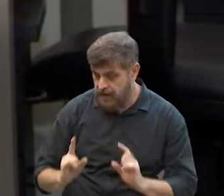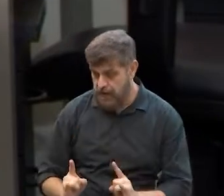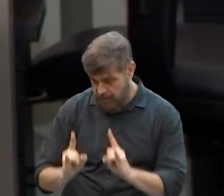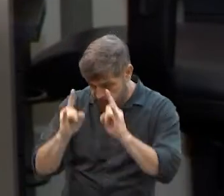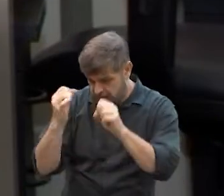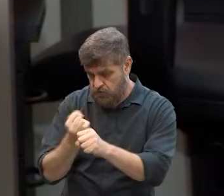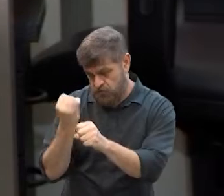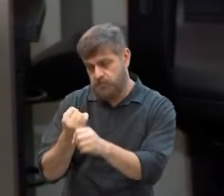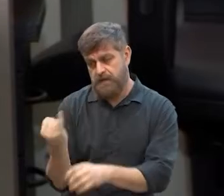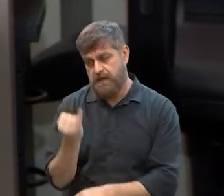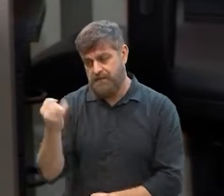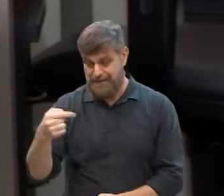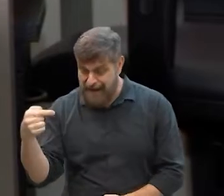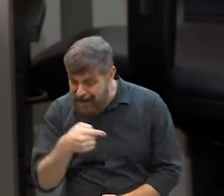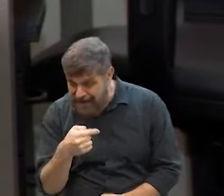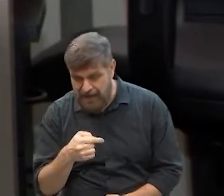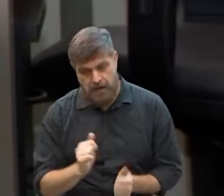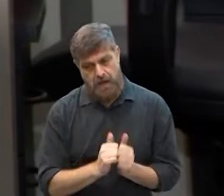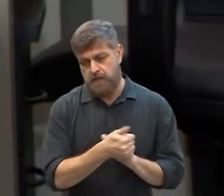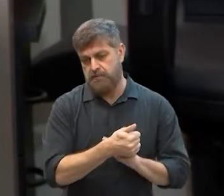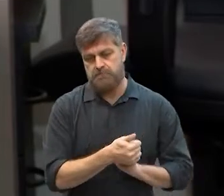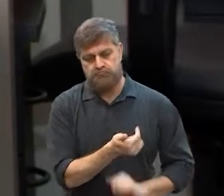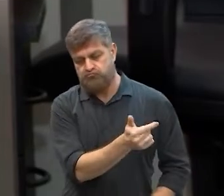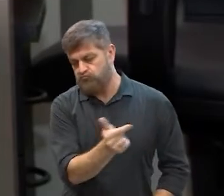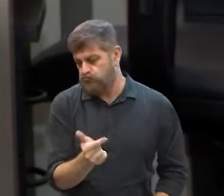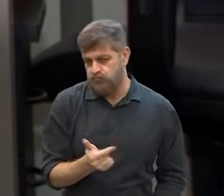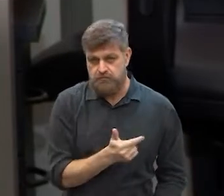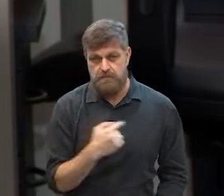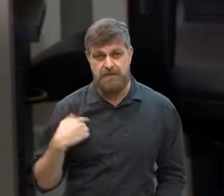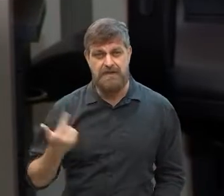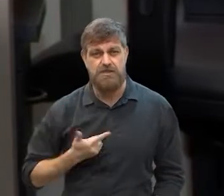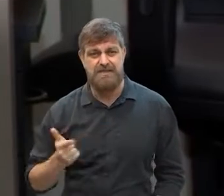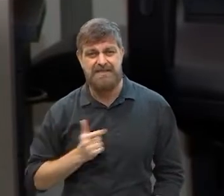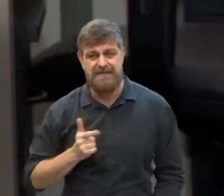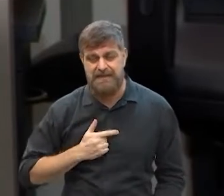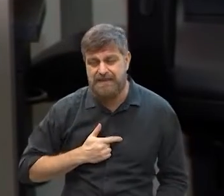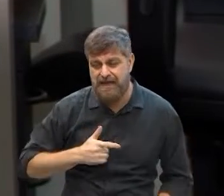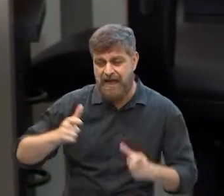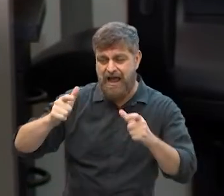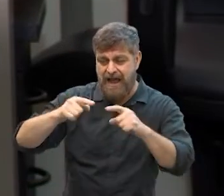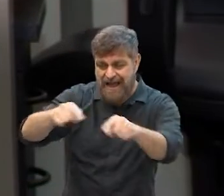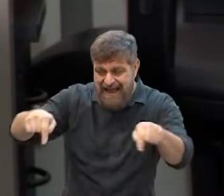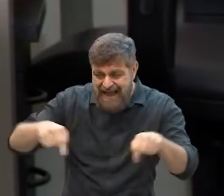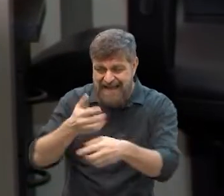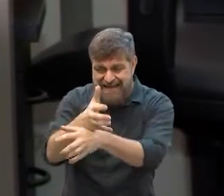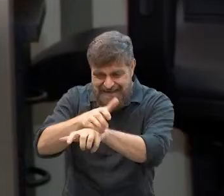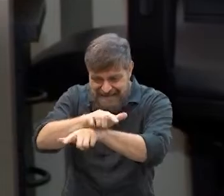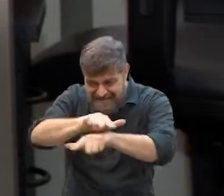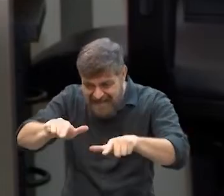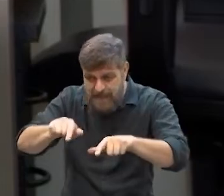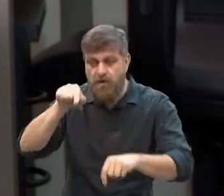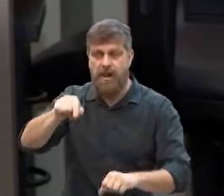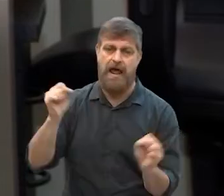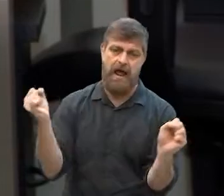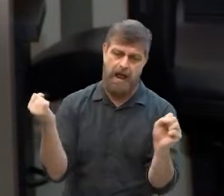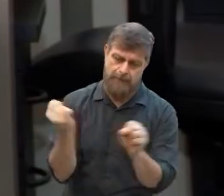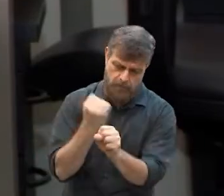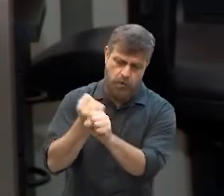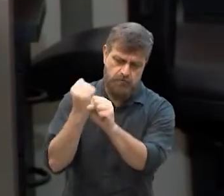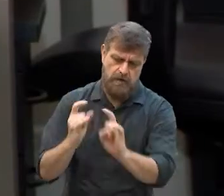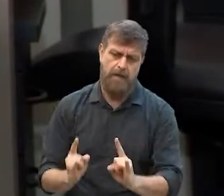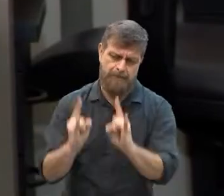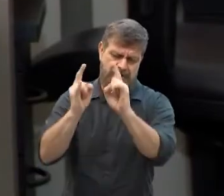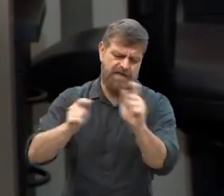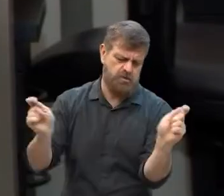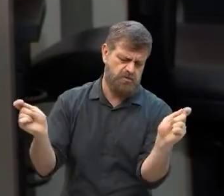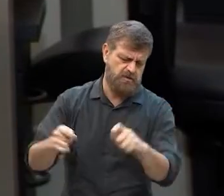importantes, mas eles não são adequados. Nós temos vários outros terrenos que podem ser